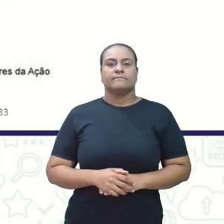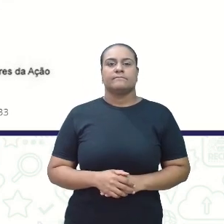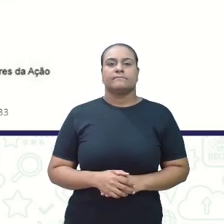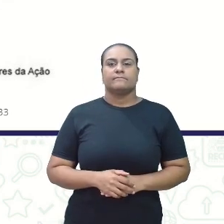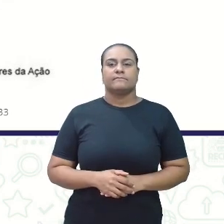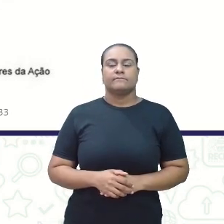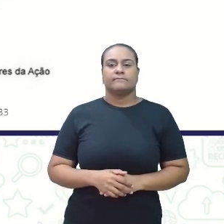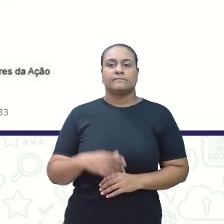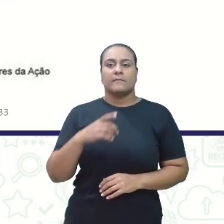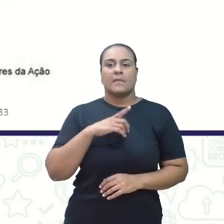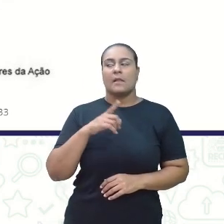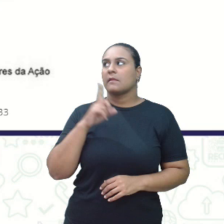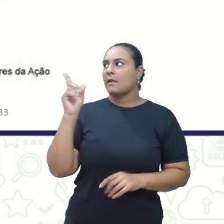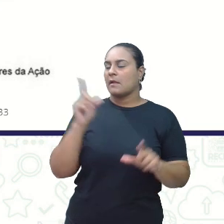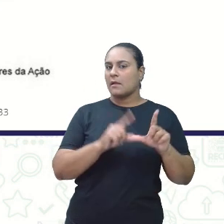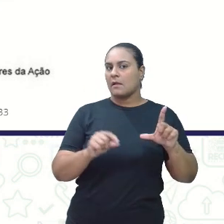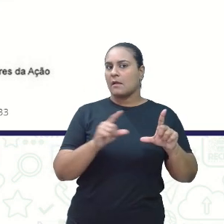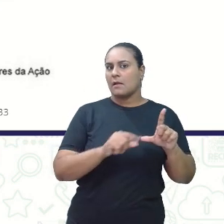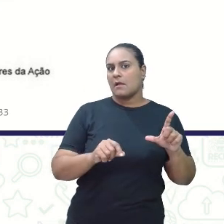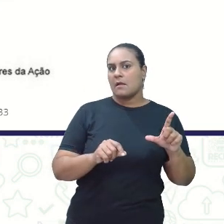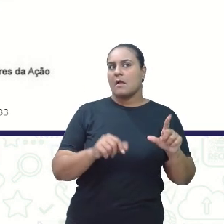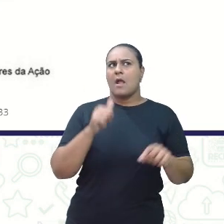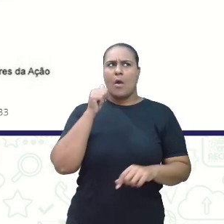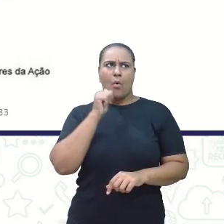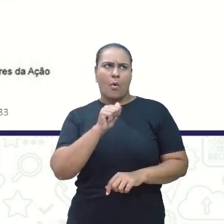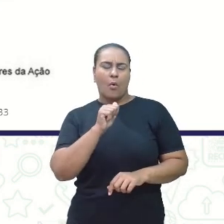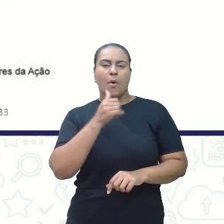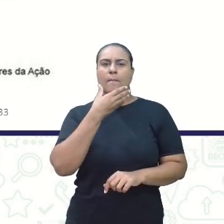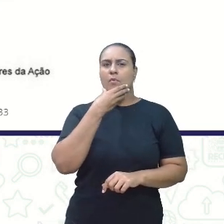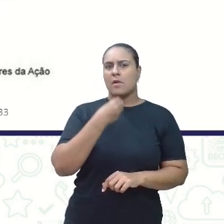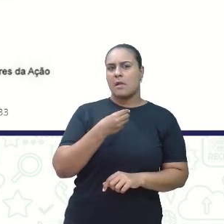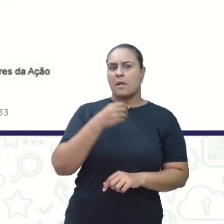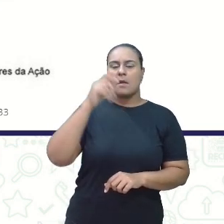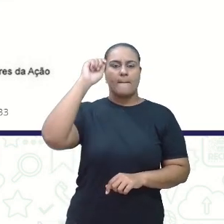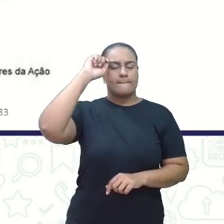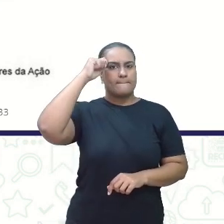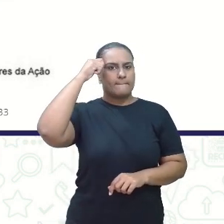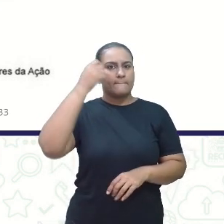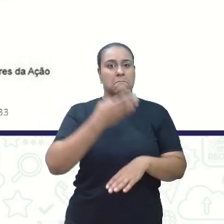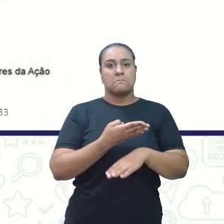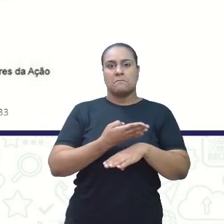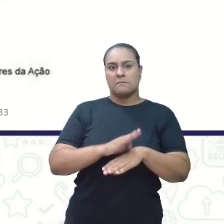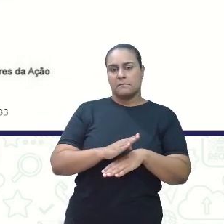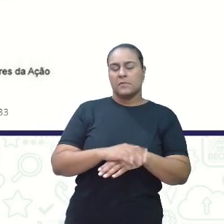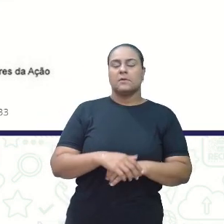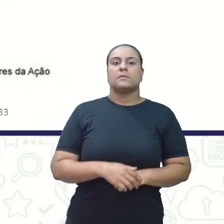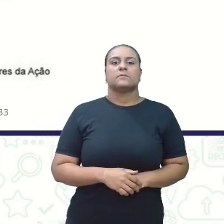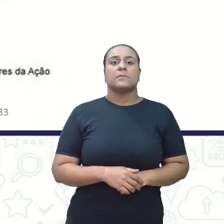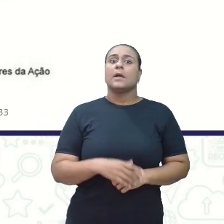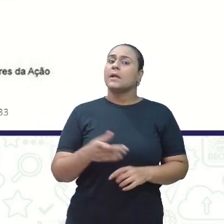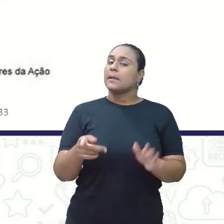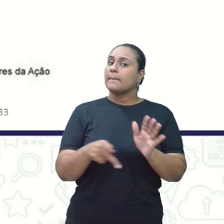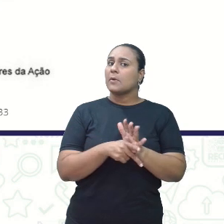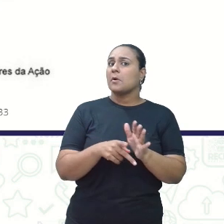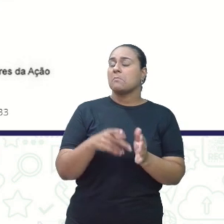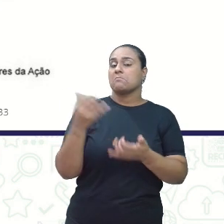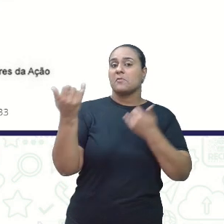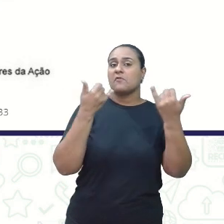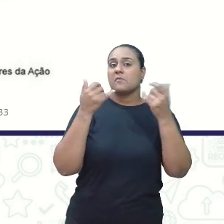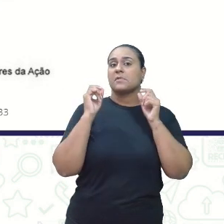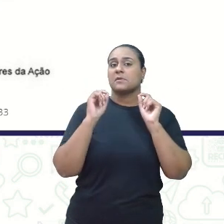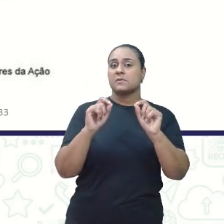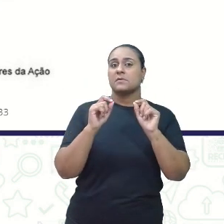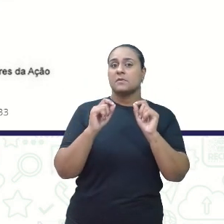Aqui a gente tem a legenda, se são homens, se são mulheres, se são brancos, se são negros. E até a própria informação